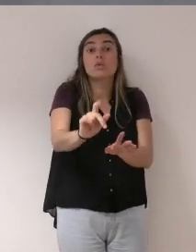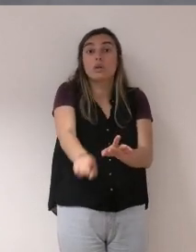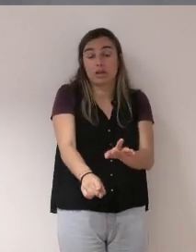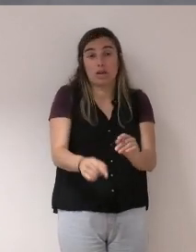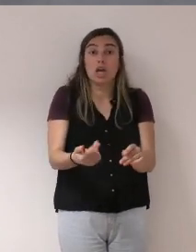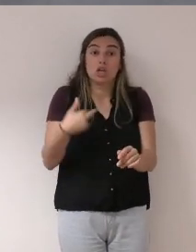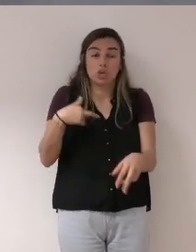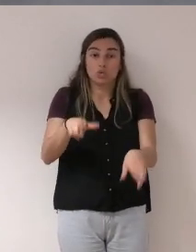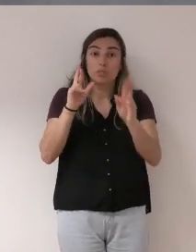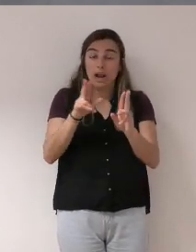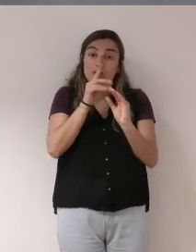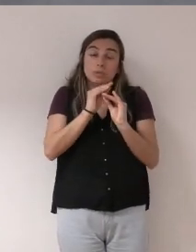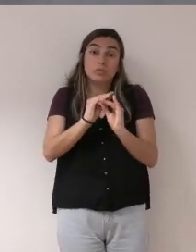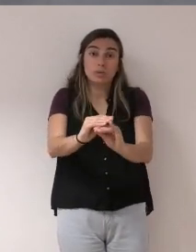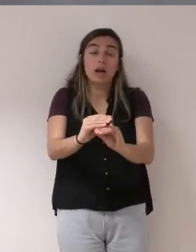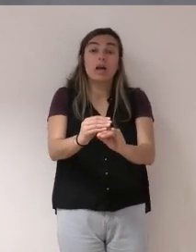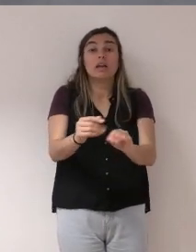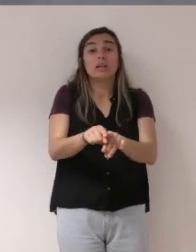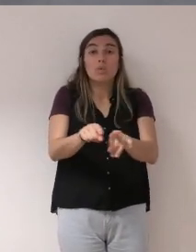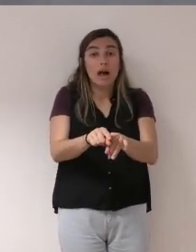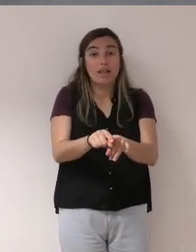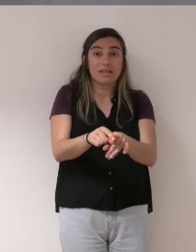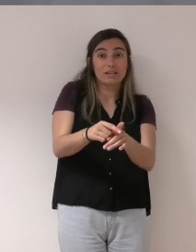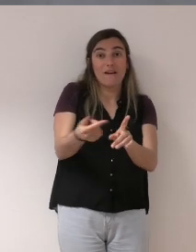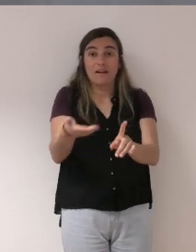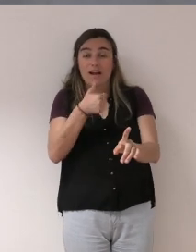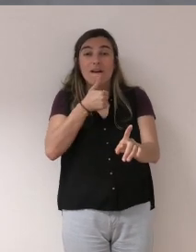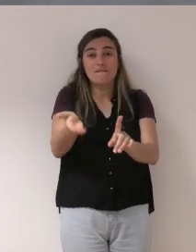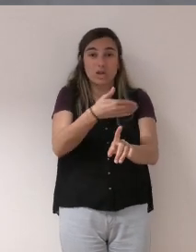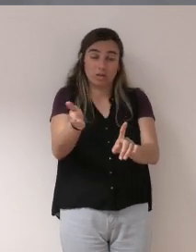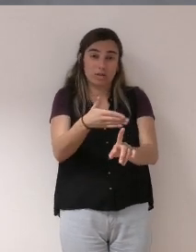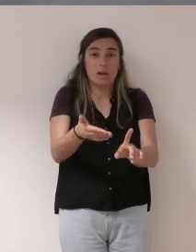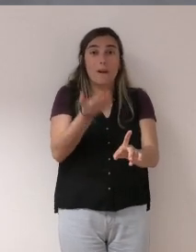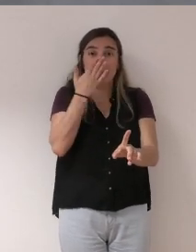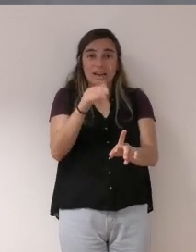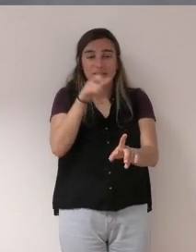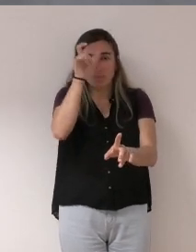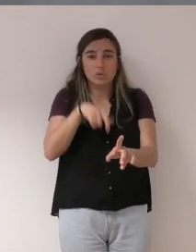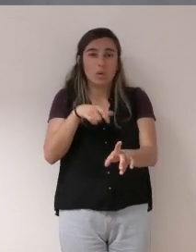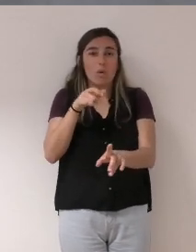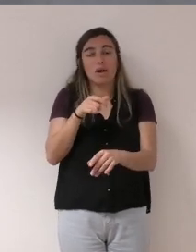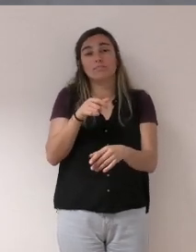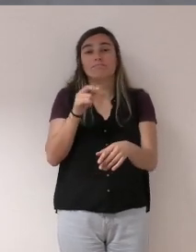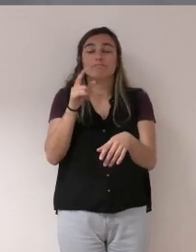que se calasse. É a impunidade da lei que gera a violência. Bom, isto é um bocado o Ventura a falar. Mas depois...